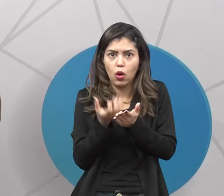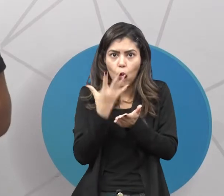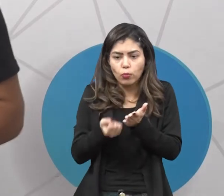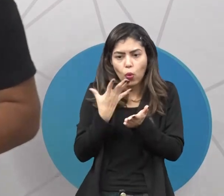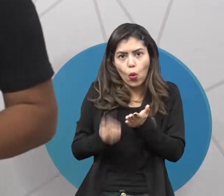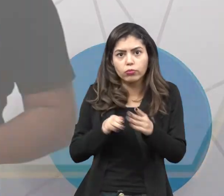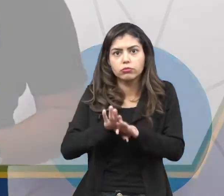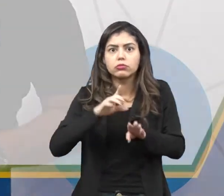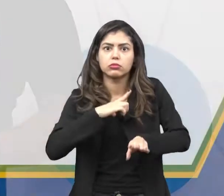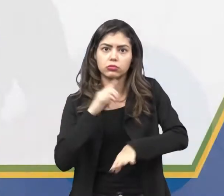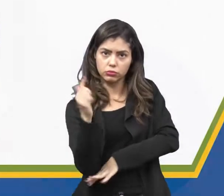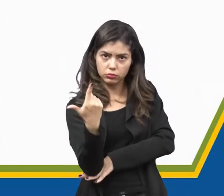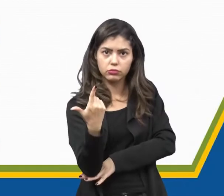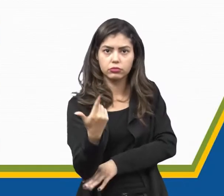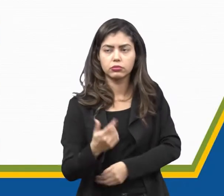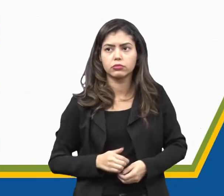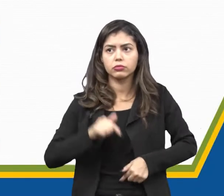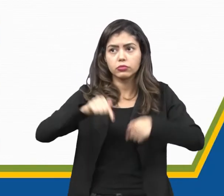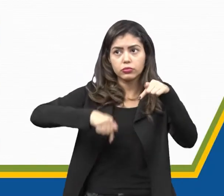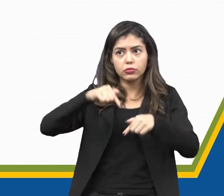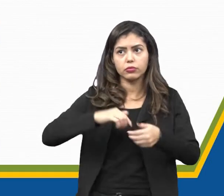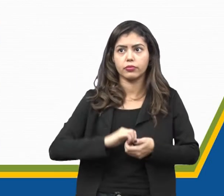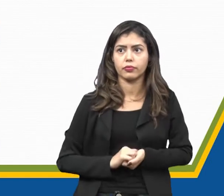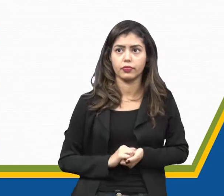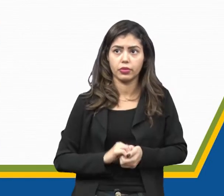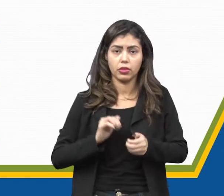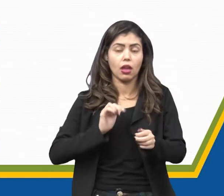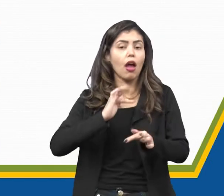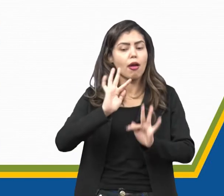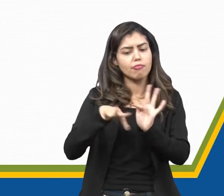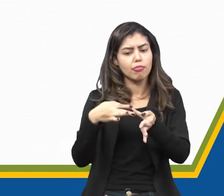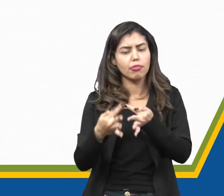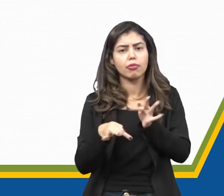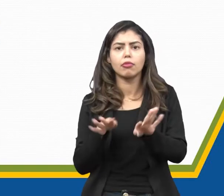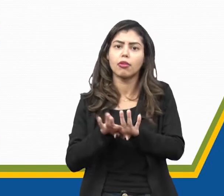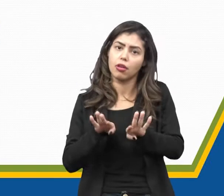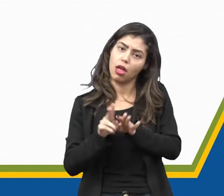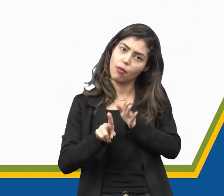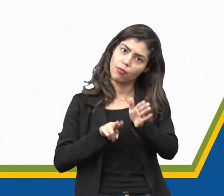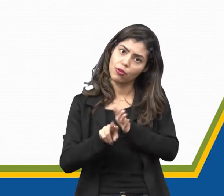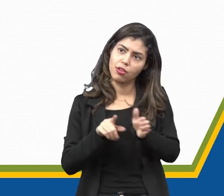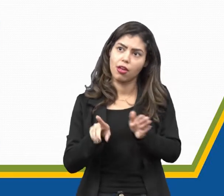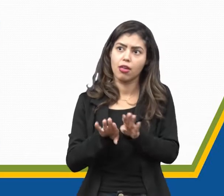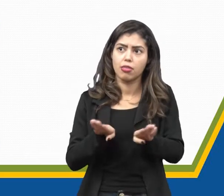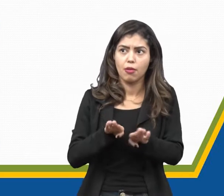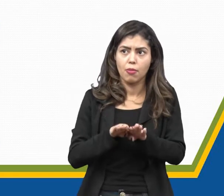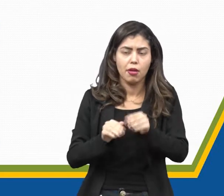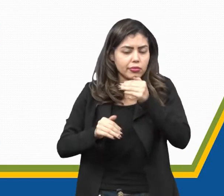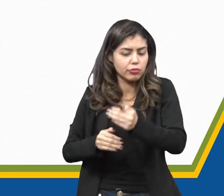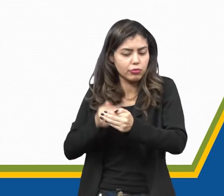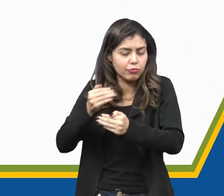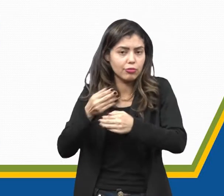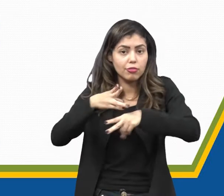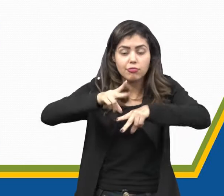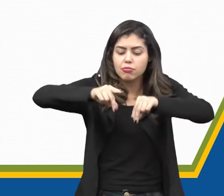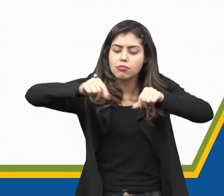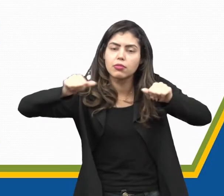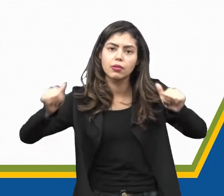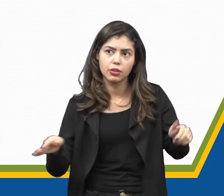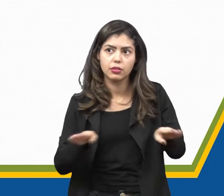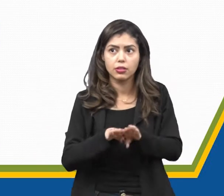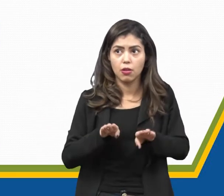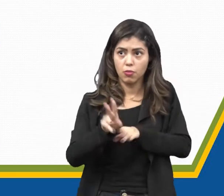Tá? Continuando aqui, a biotecnologia que permite a seleção de sementes e até o desenvolvimento de transgênicos é uma ferramenta